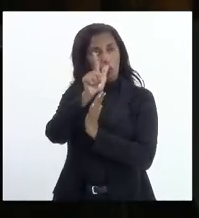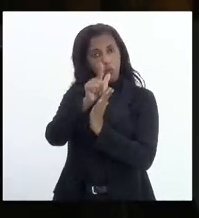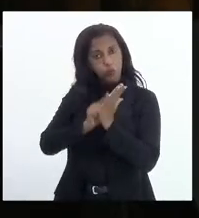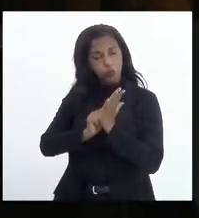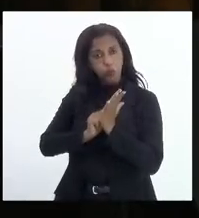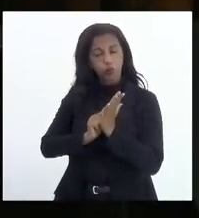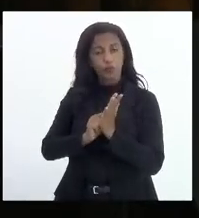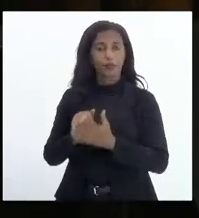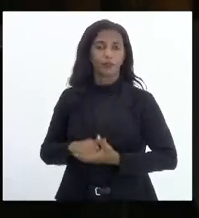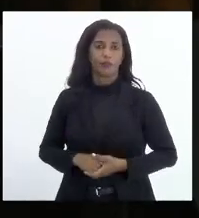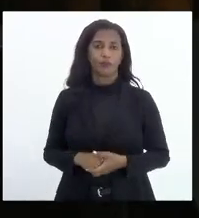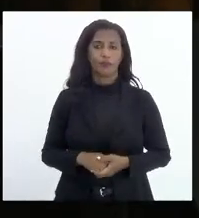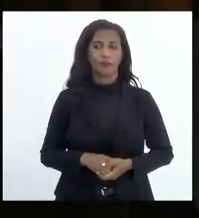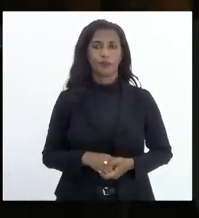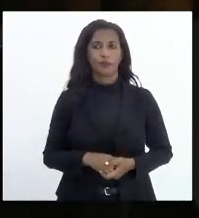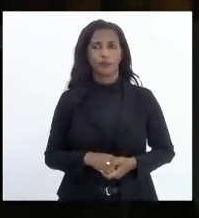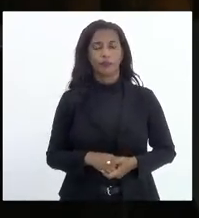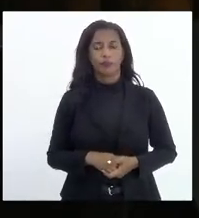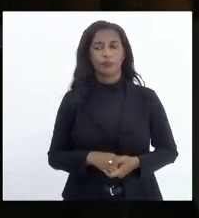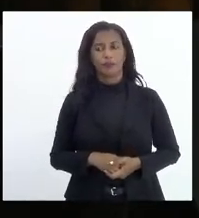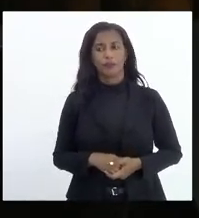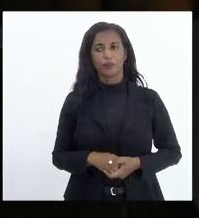chamada e